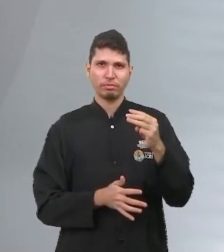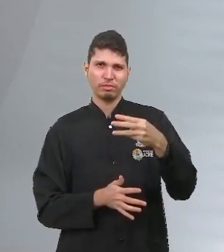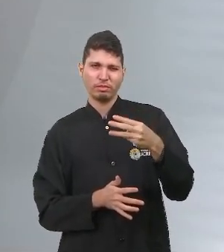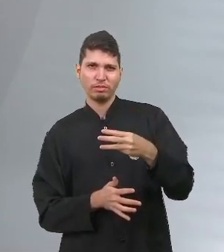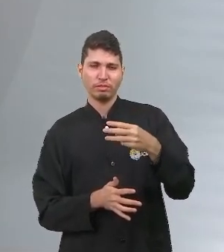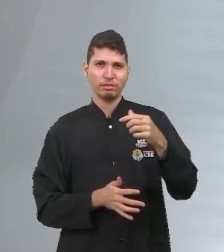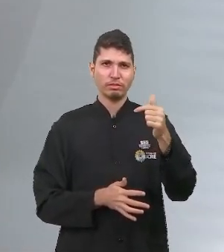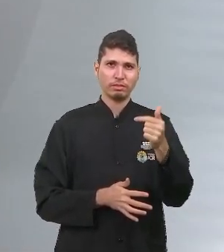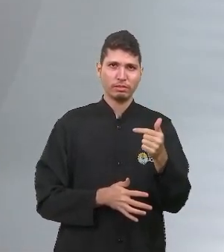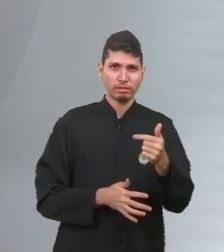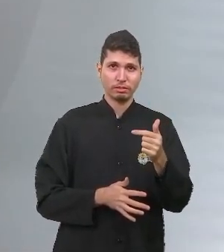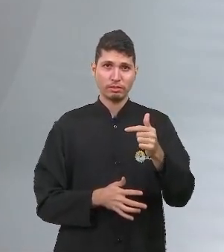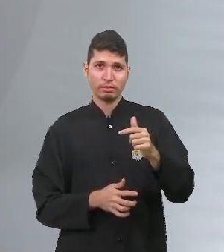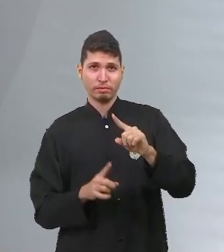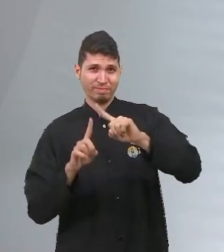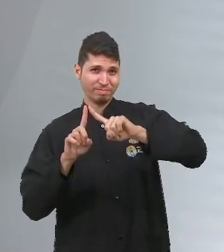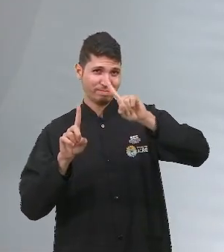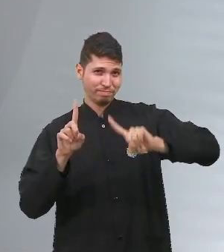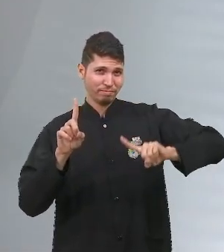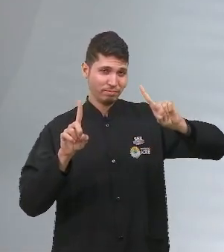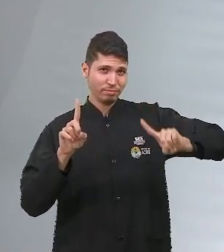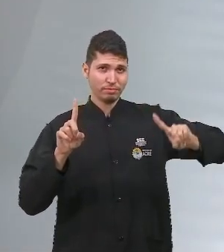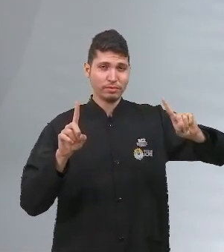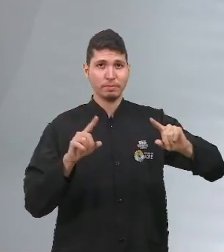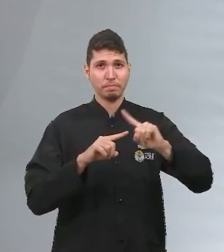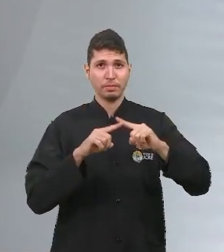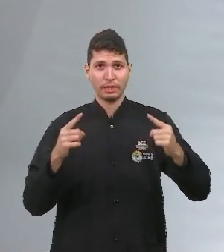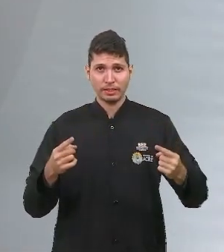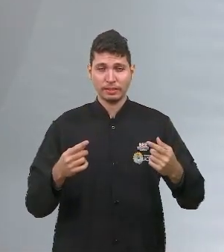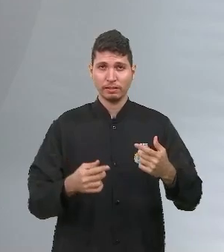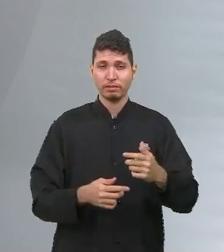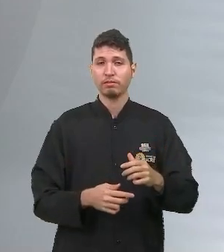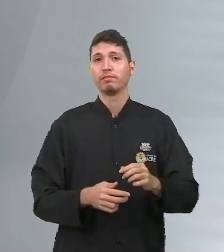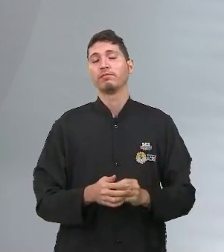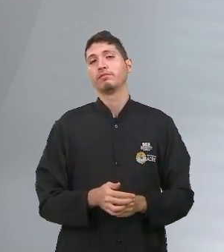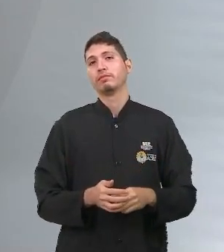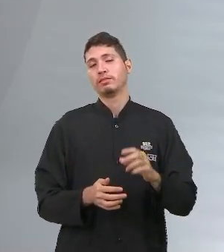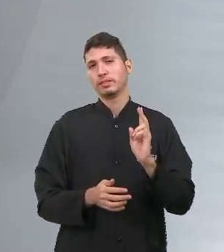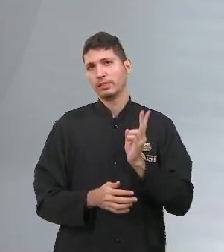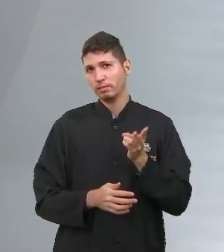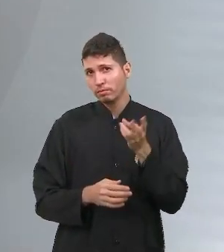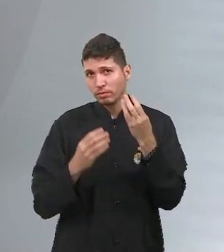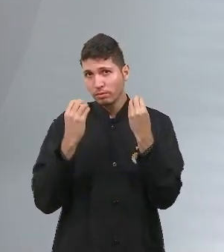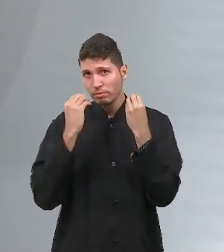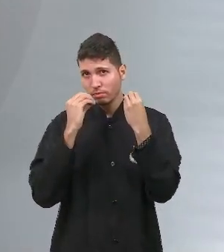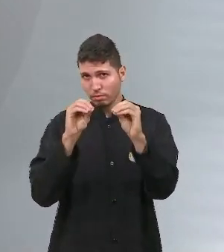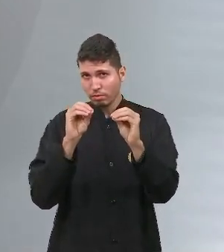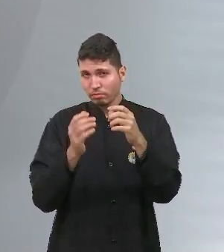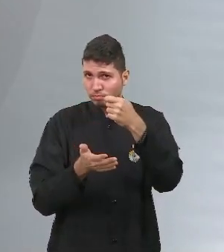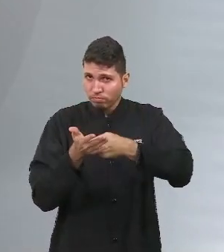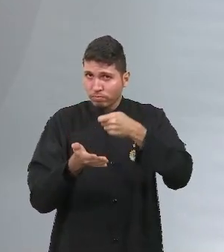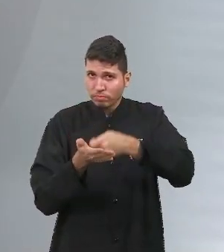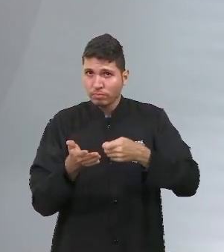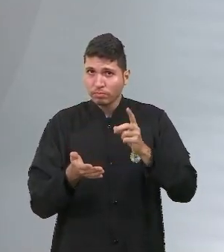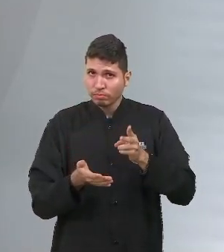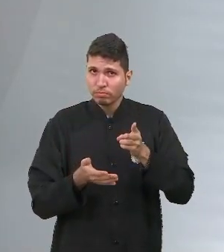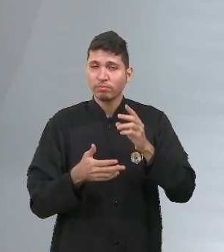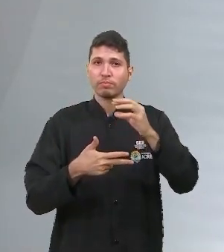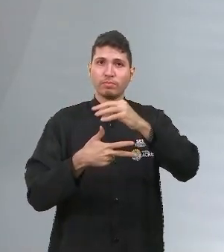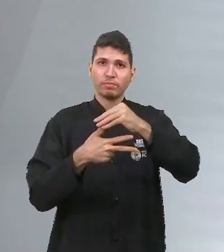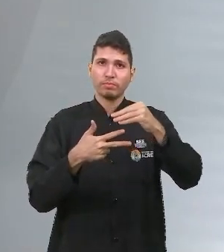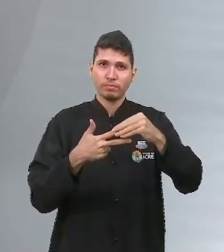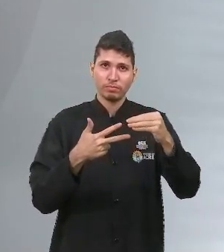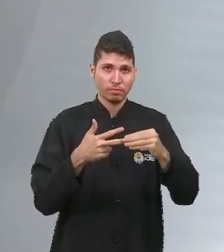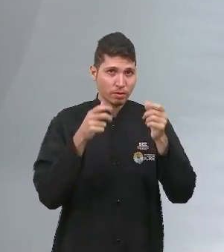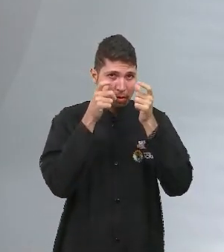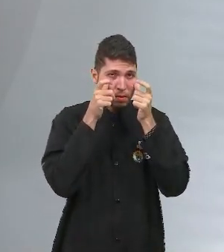é o terceiro. Então, há essa variação, mas é um assunto que vem sendo cobrado sempre pelo Enem. Então,